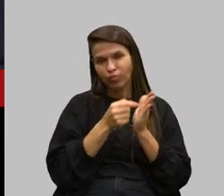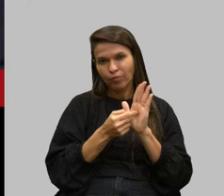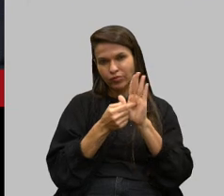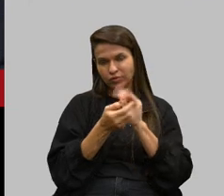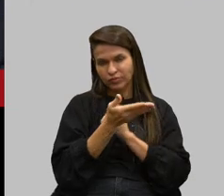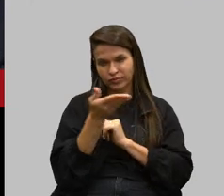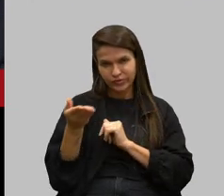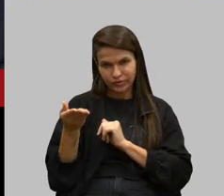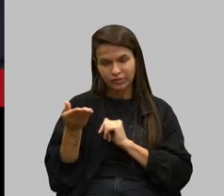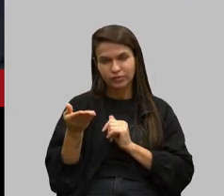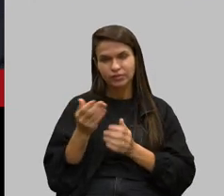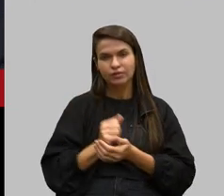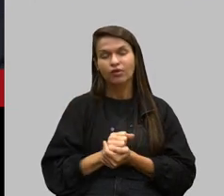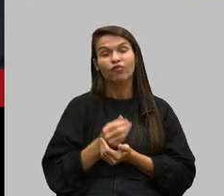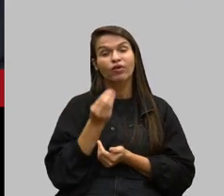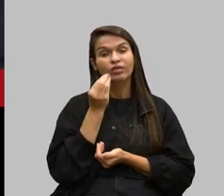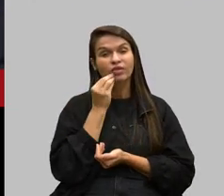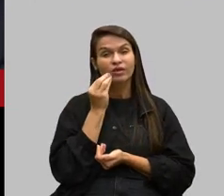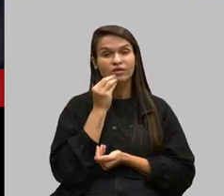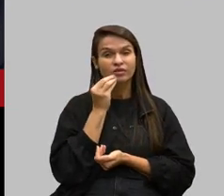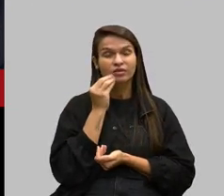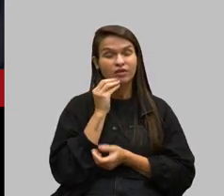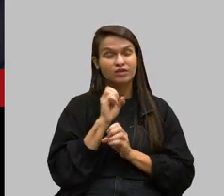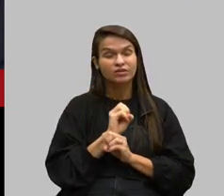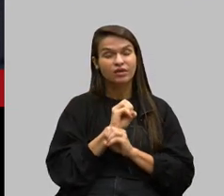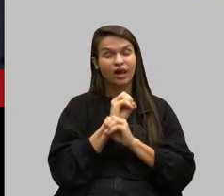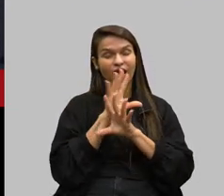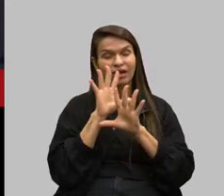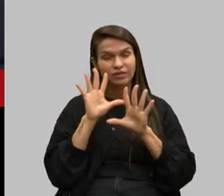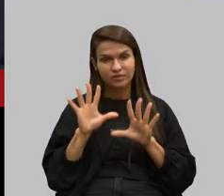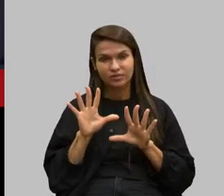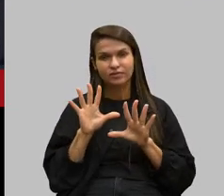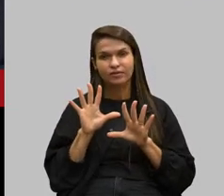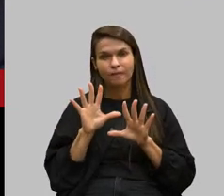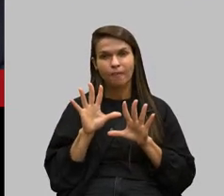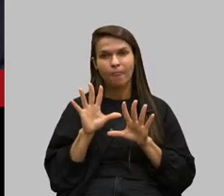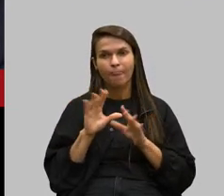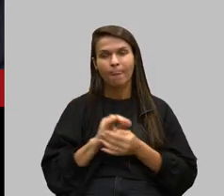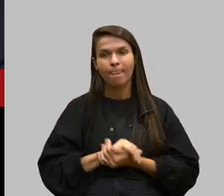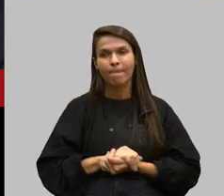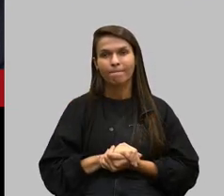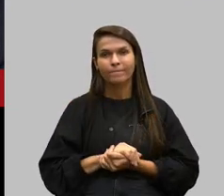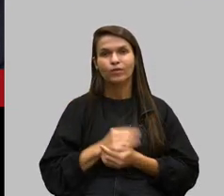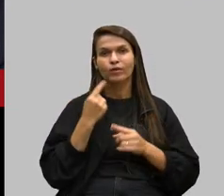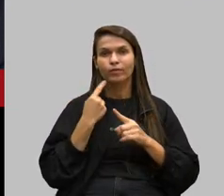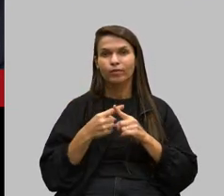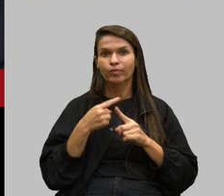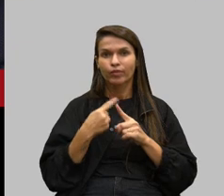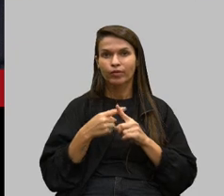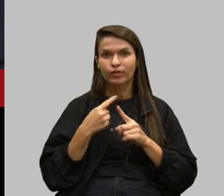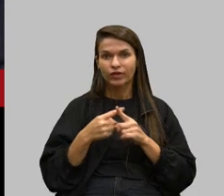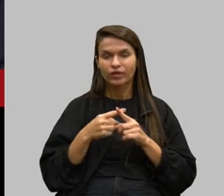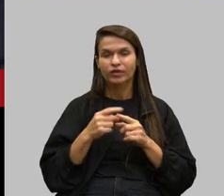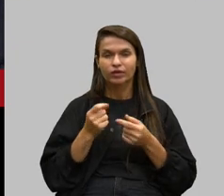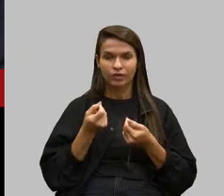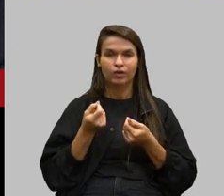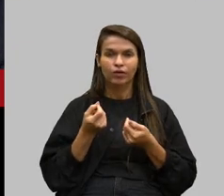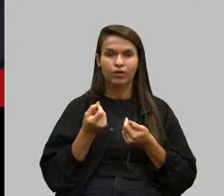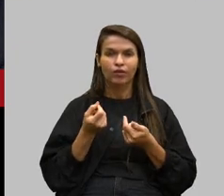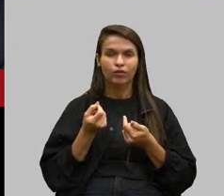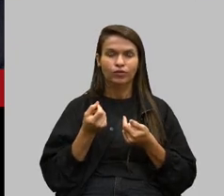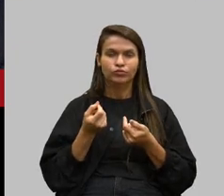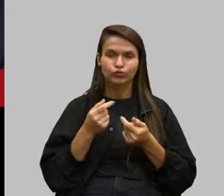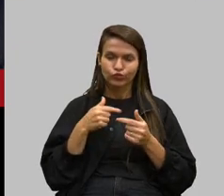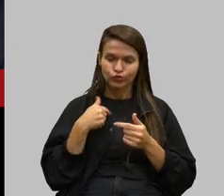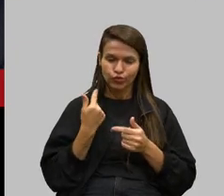vocês eu vou tentar esclarecer eh o porquê da gente fazer o que a gente faz e